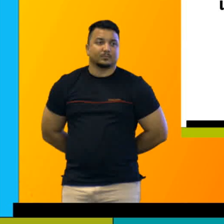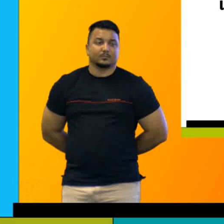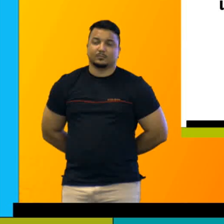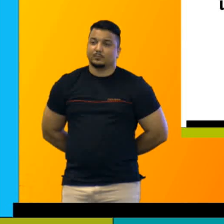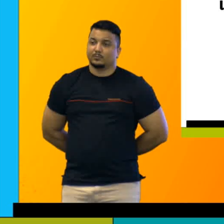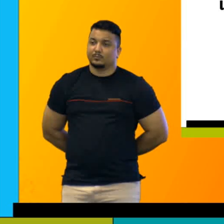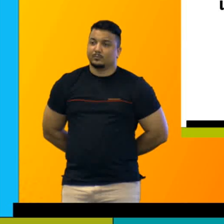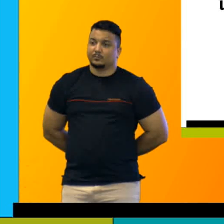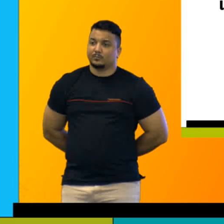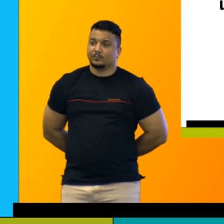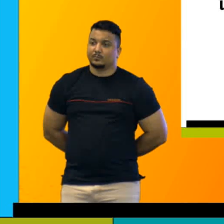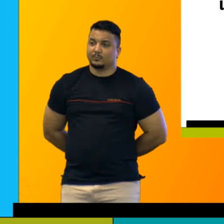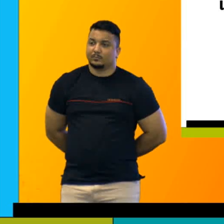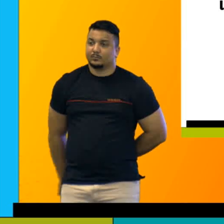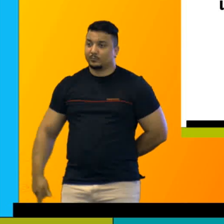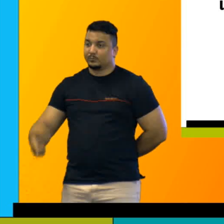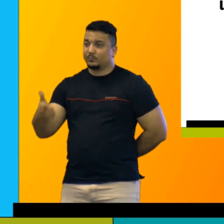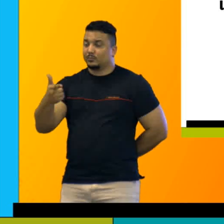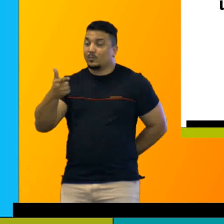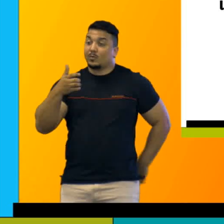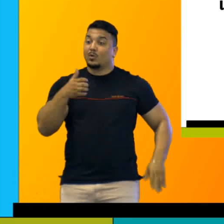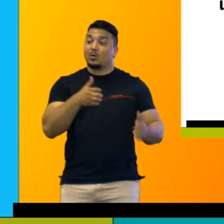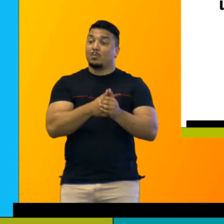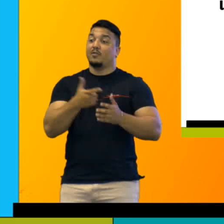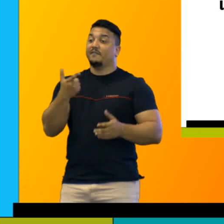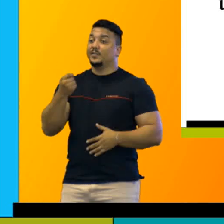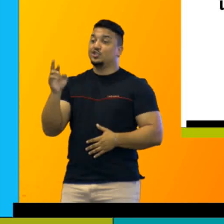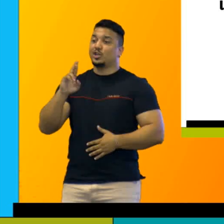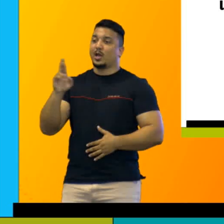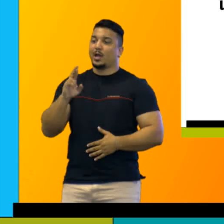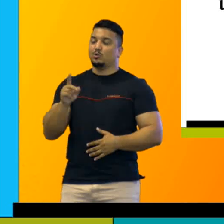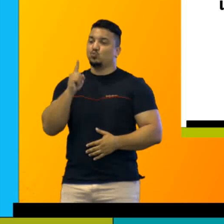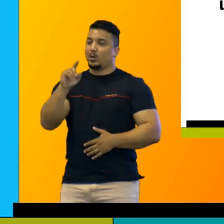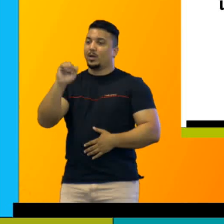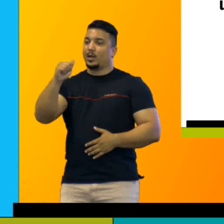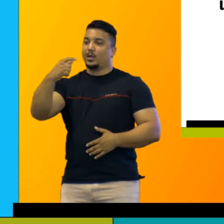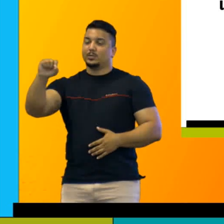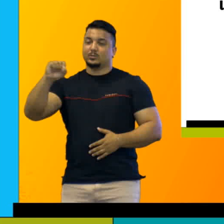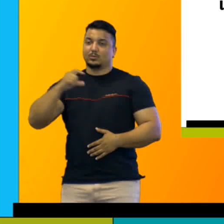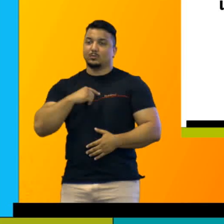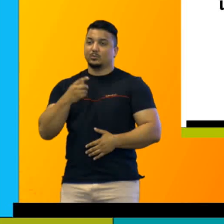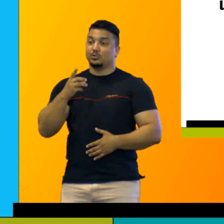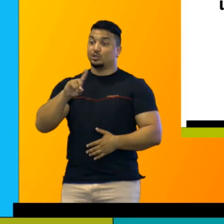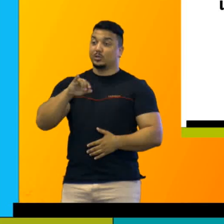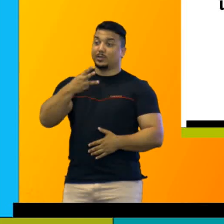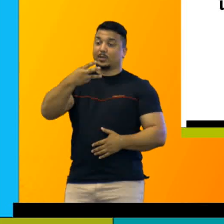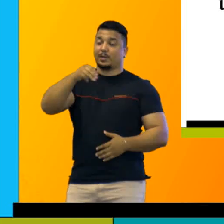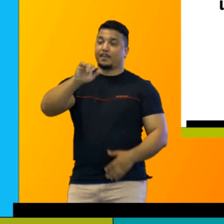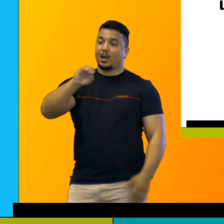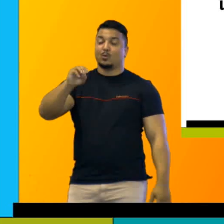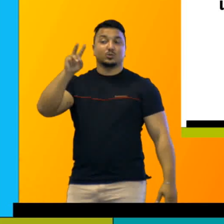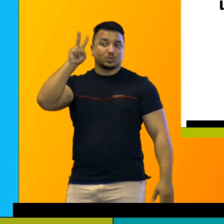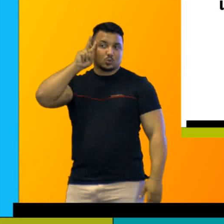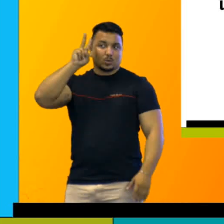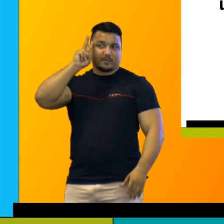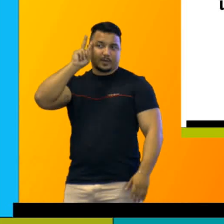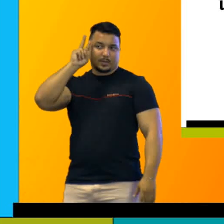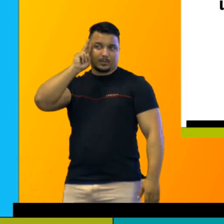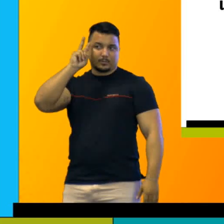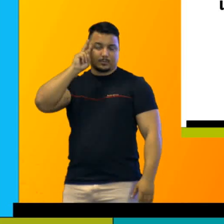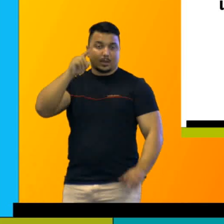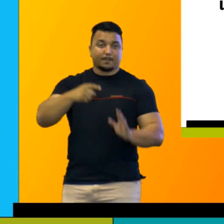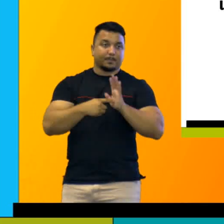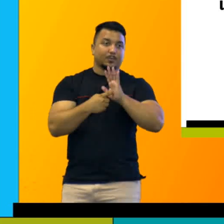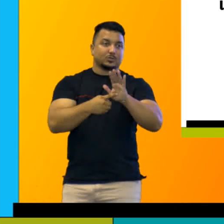Tudo bem até aí? Ele comprou por R$20 cada ação, no dia 3 de maio, numa segunda-feira. Aí ele vai